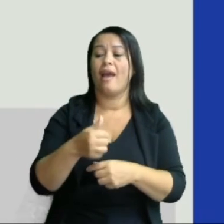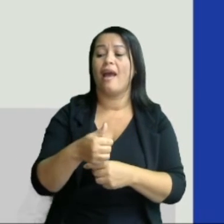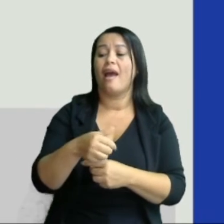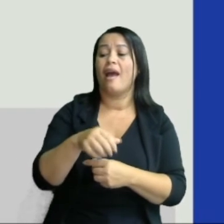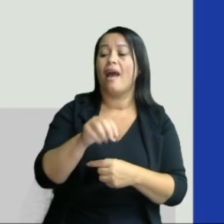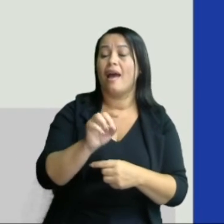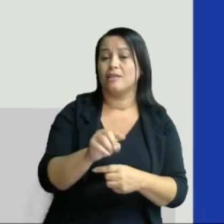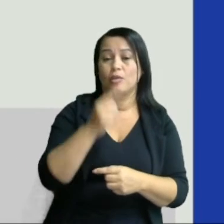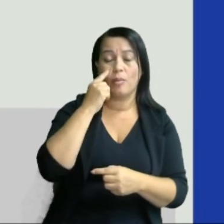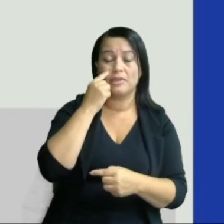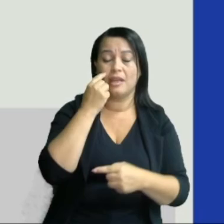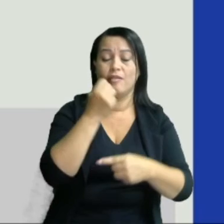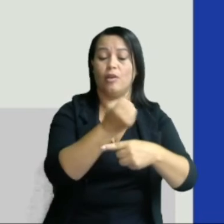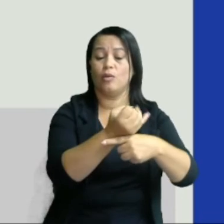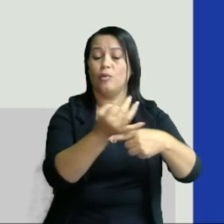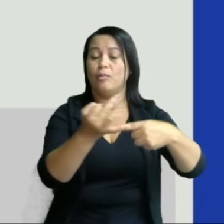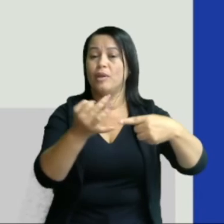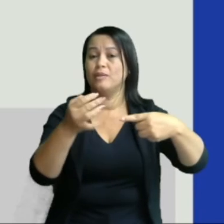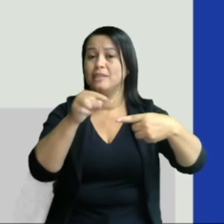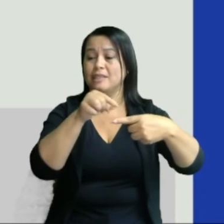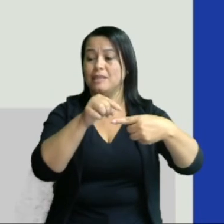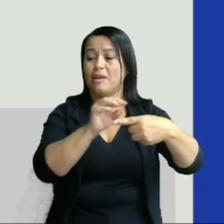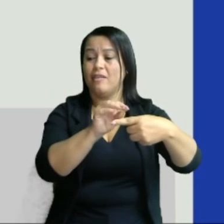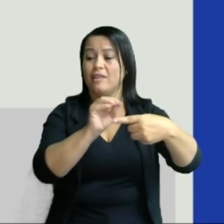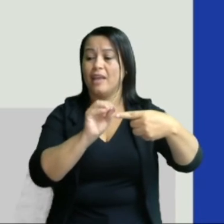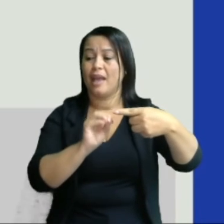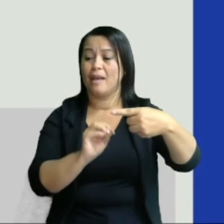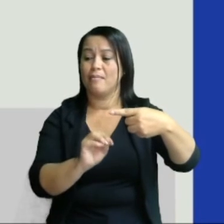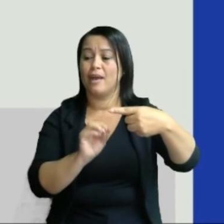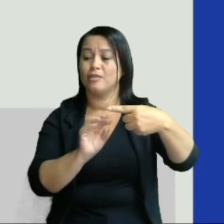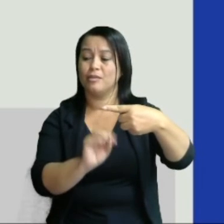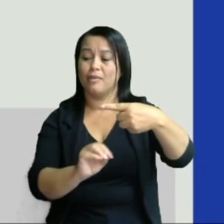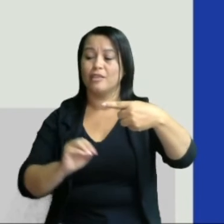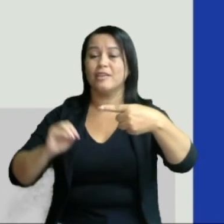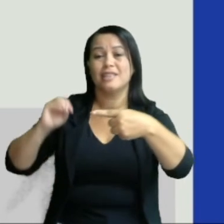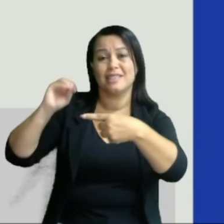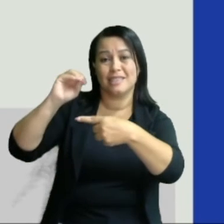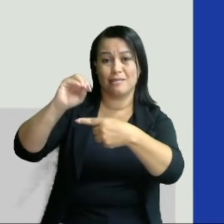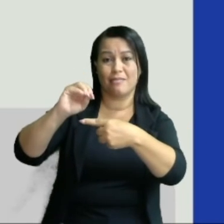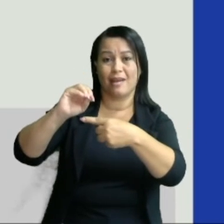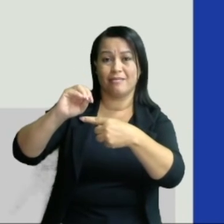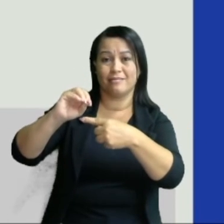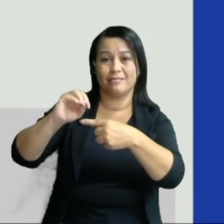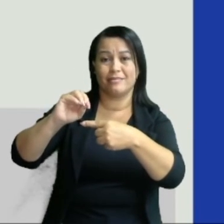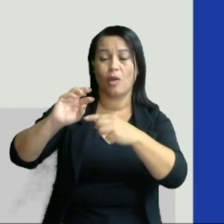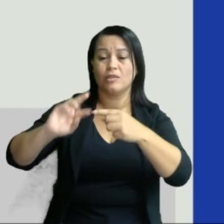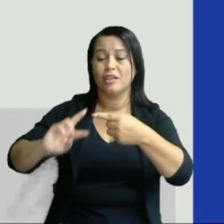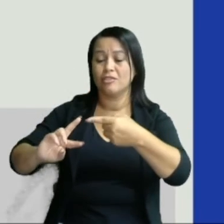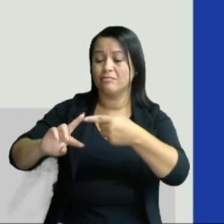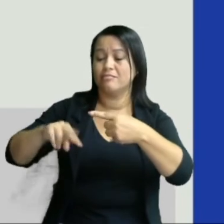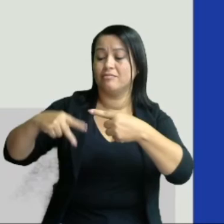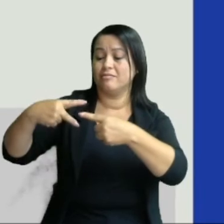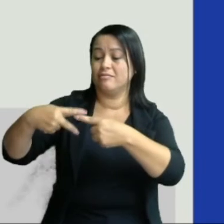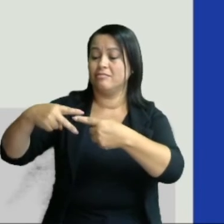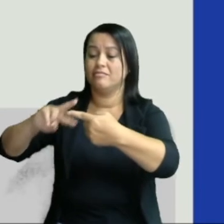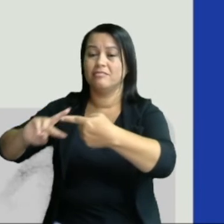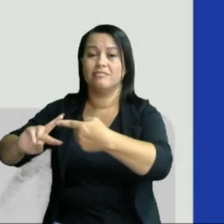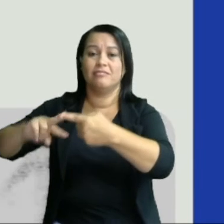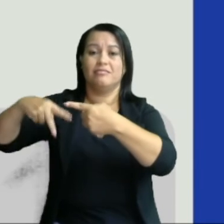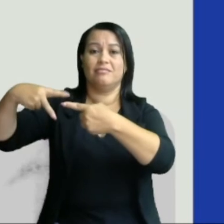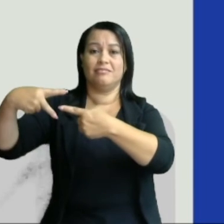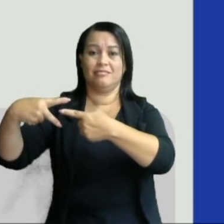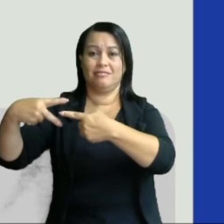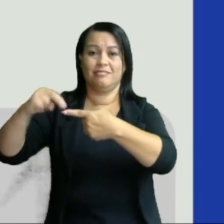Então, o número de cima vai ficar embaixo e o de baixo vai ficar em cima. Olha aqui, ó, 5 estava em cima, vai